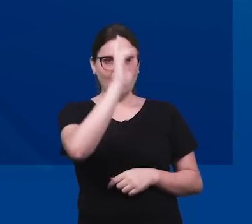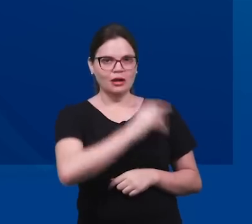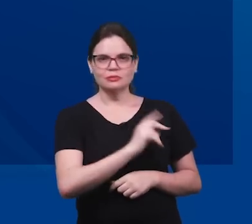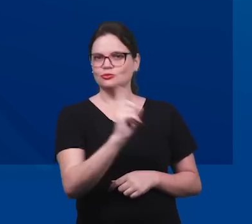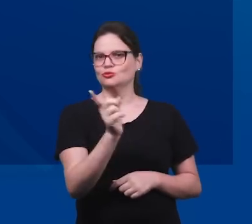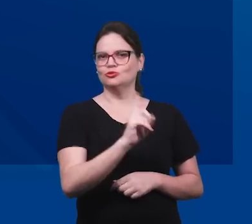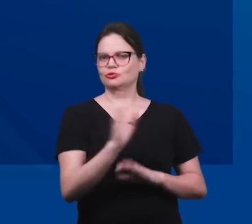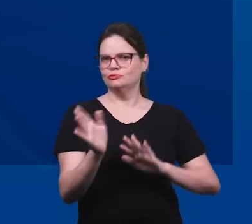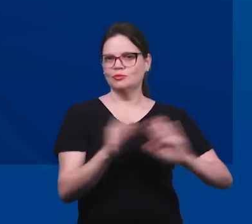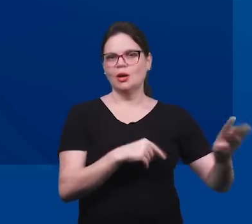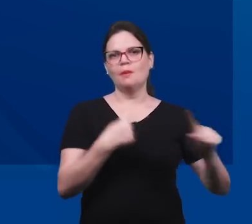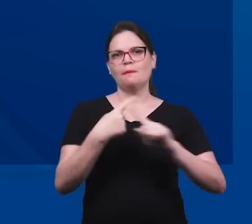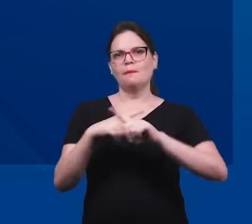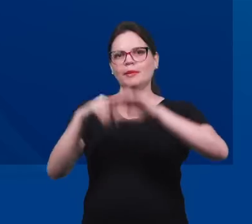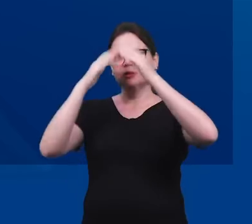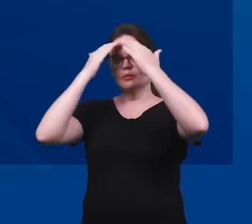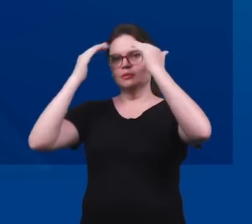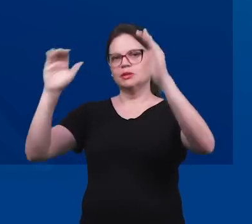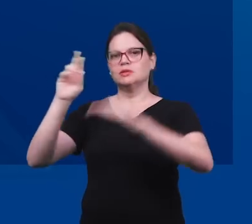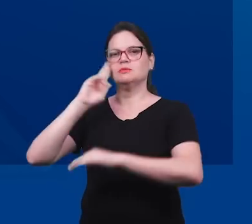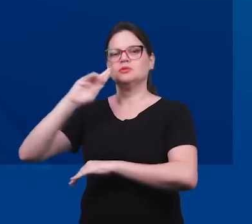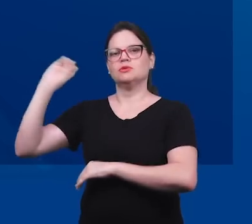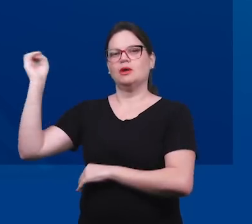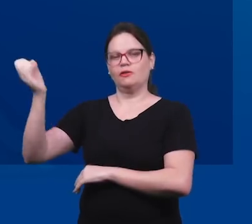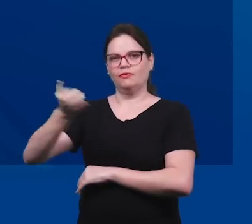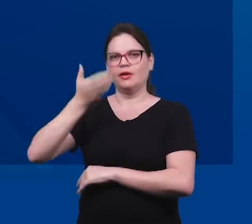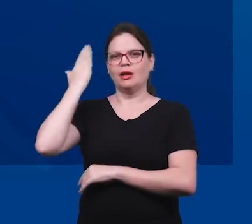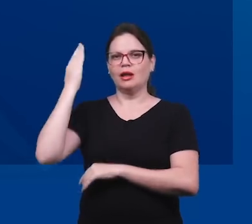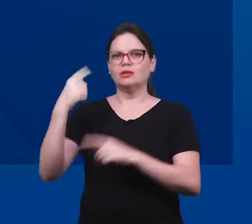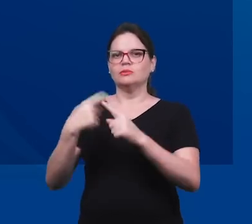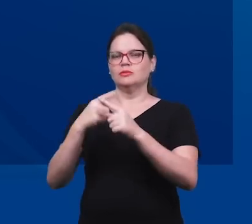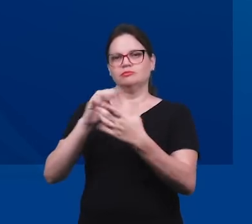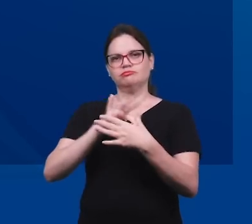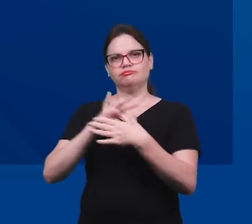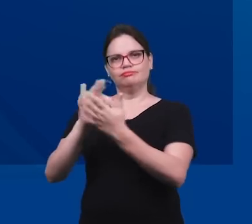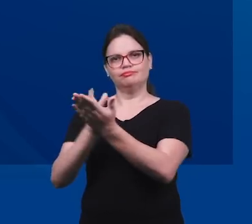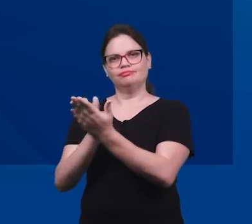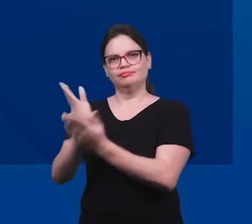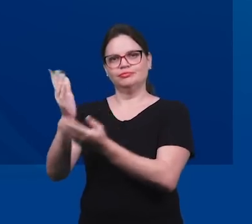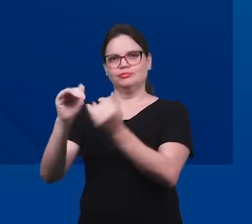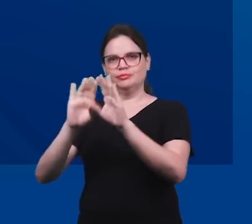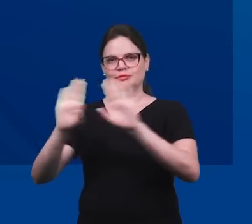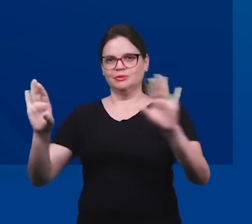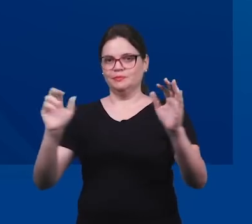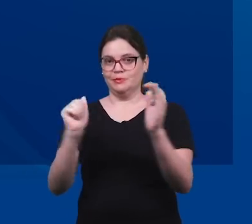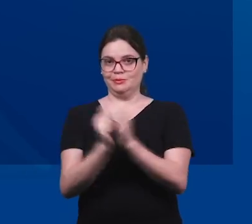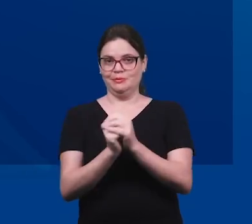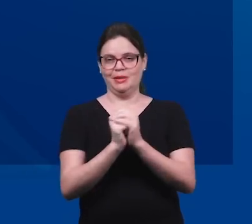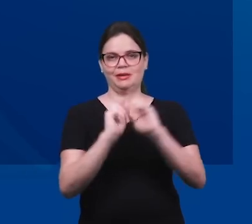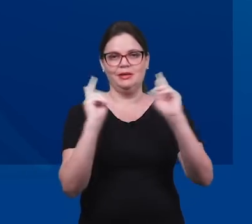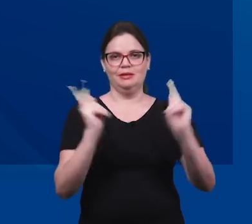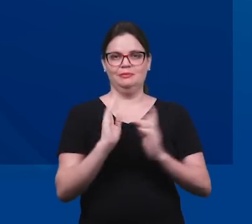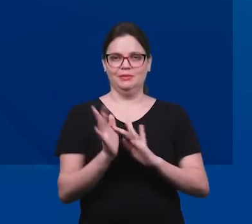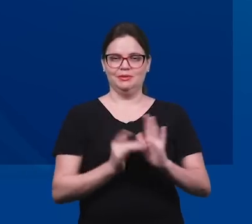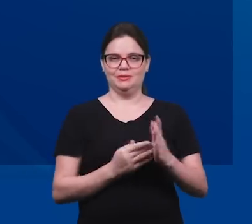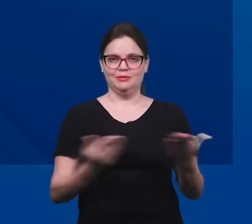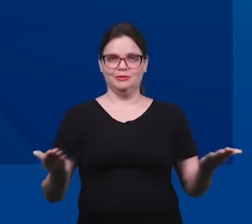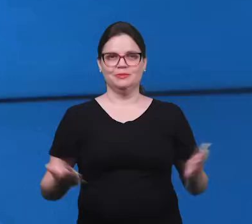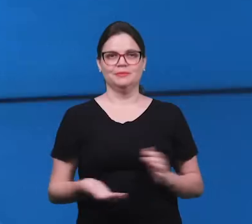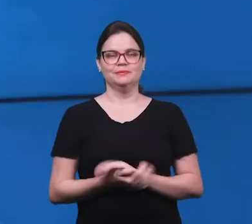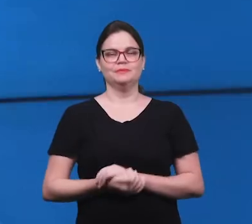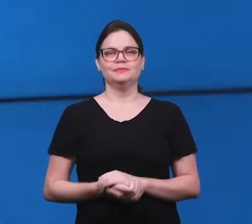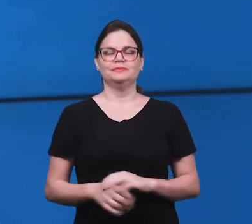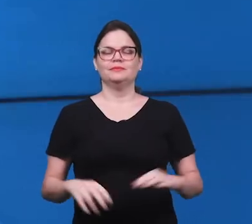e seguimos a revelação de Cristo, que tem nos levado para um caminho rumo à eternidade. Amém? A paz do Senhor